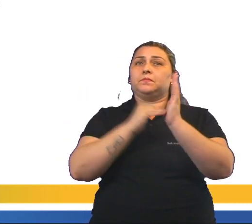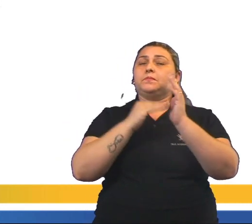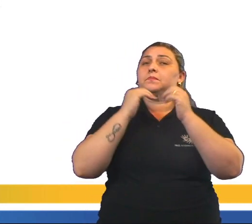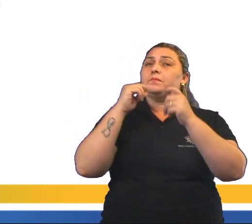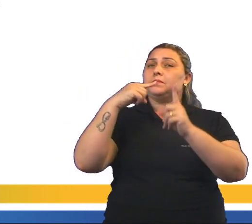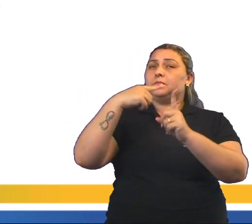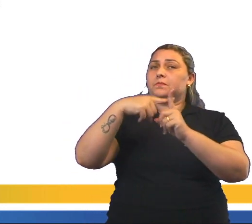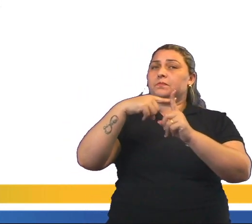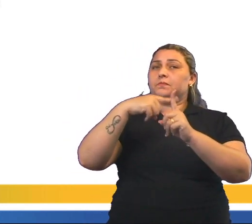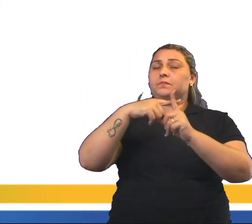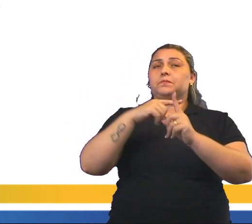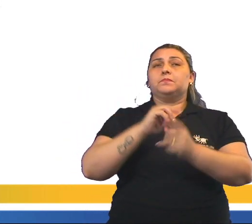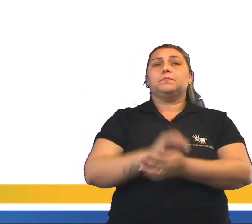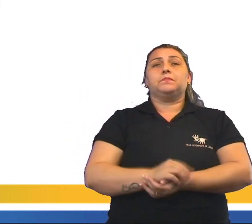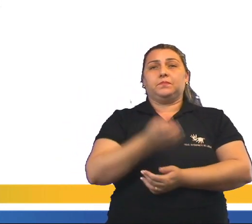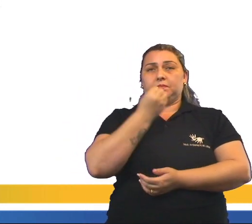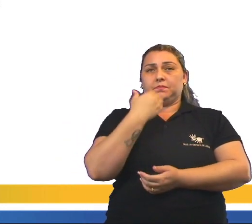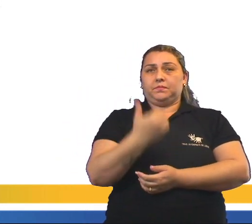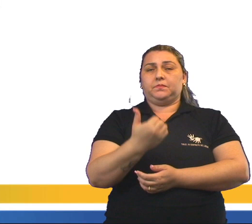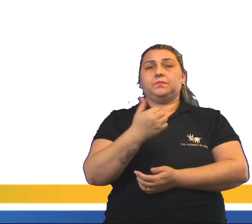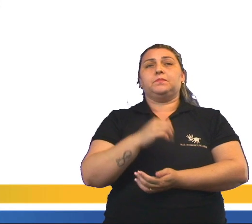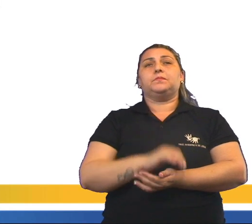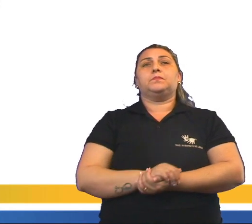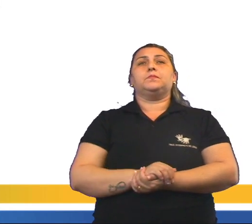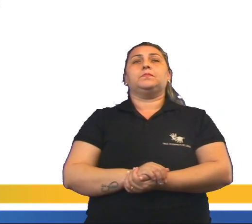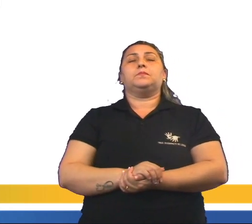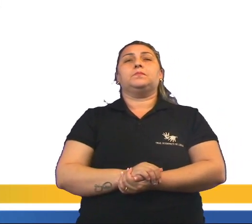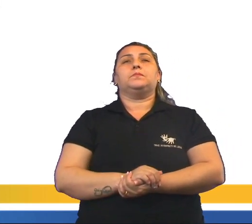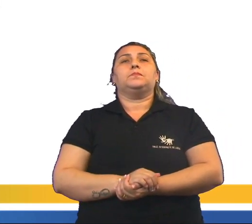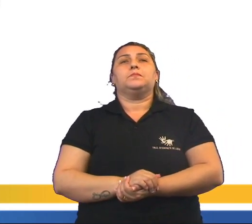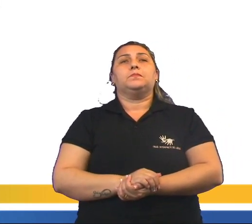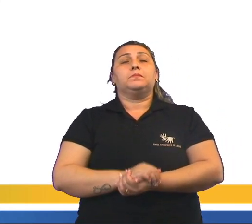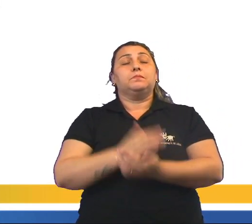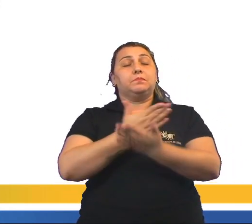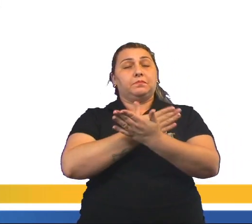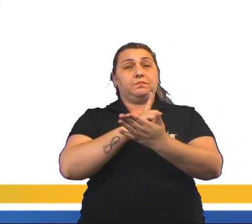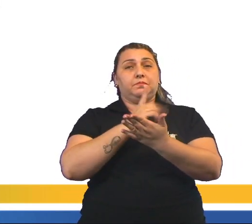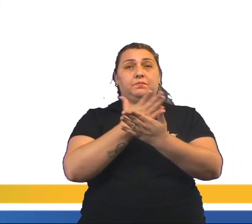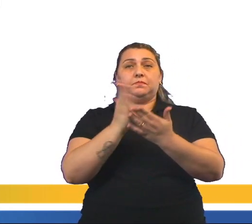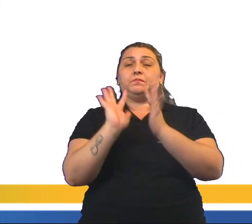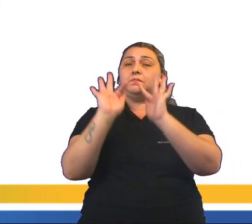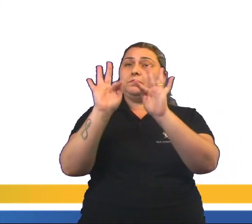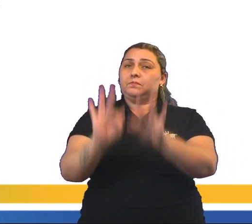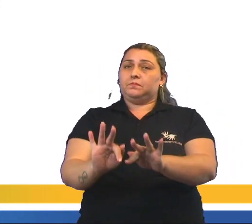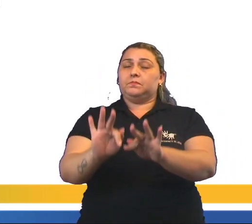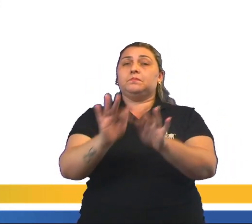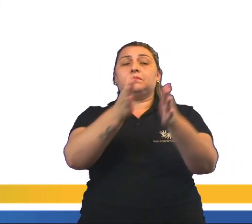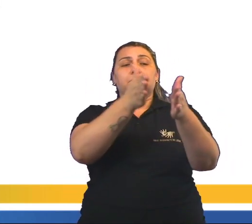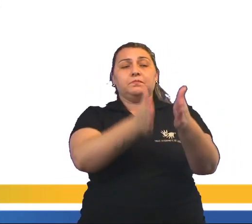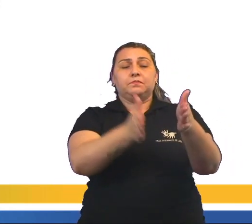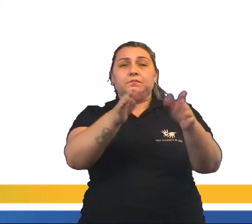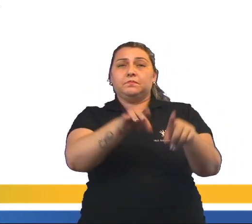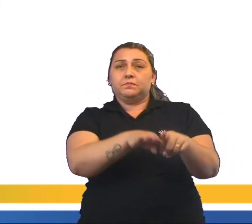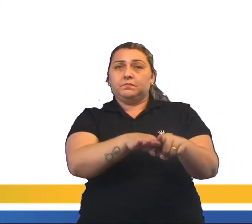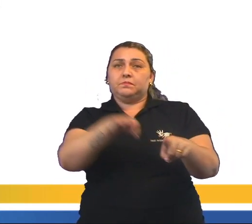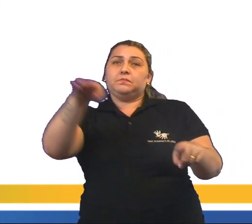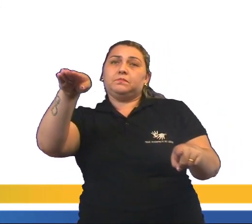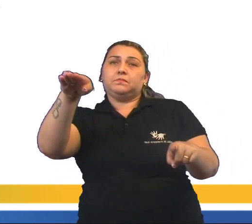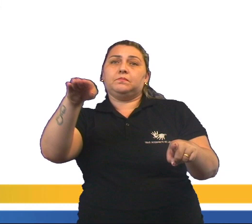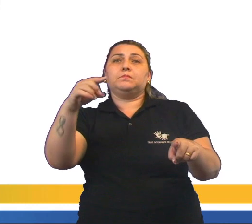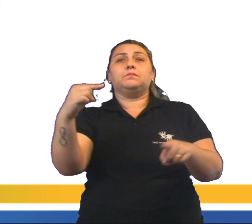até os positivos tudo bem só que ele tem início e fim em ordem crescente